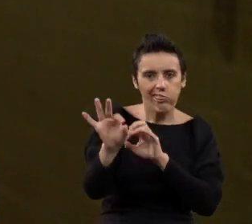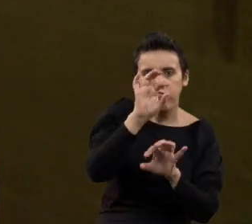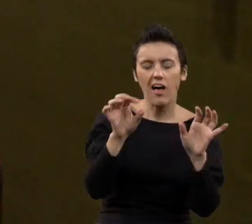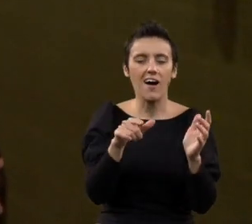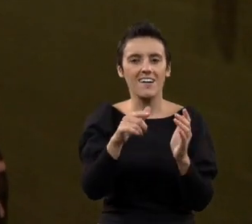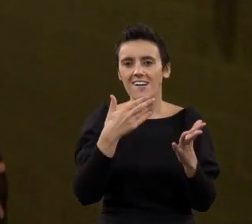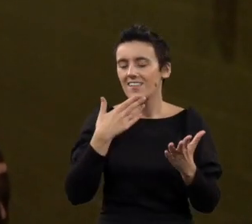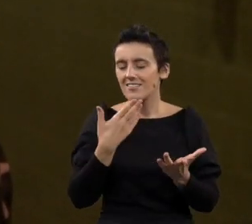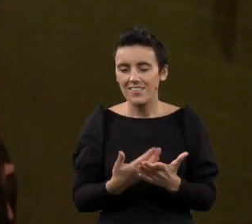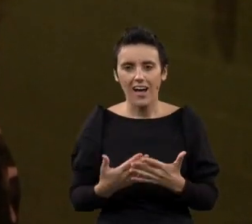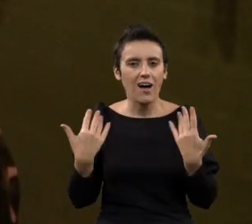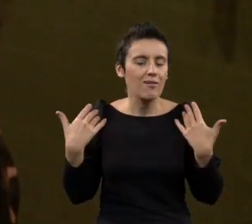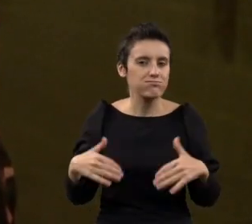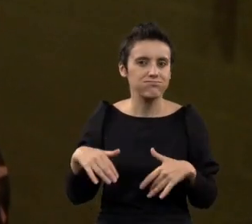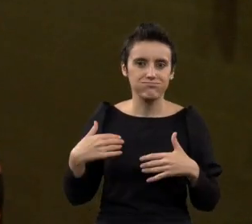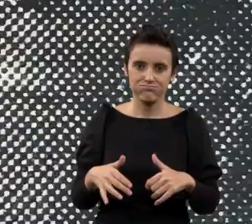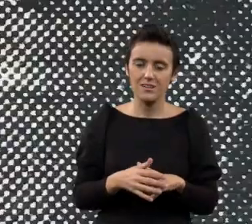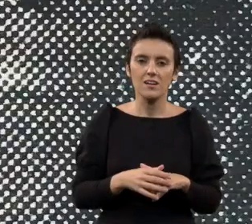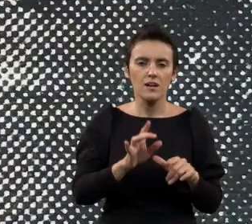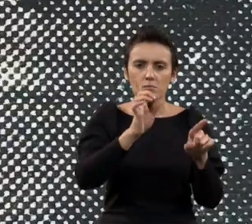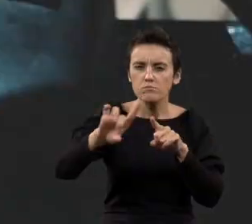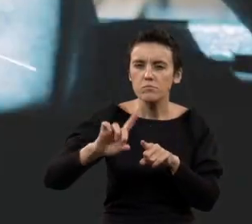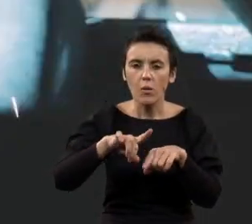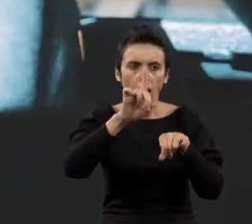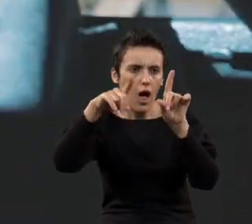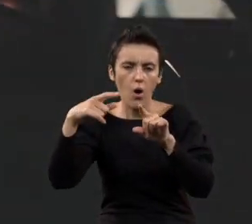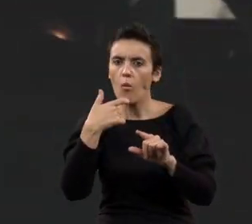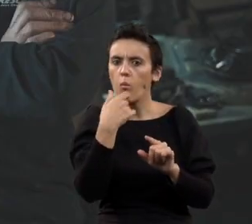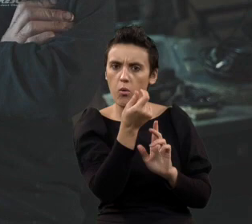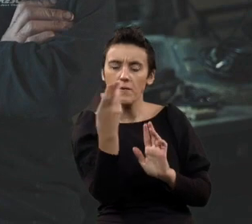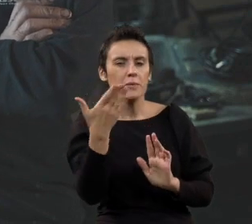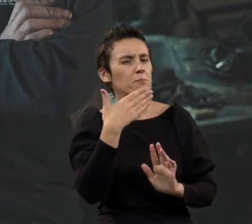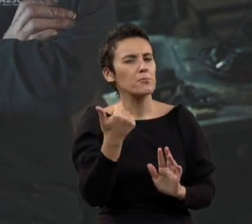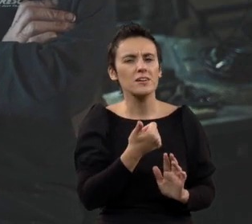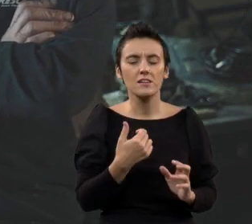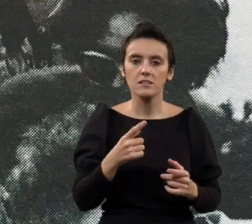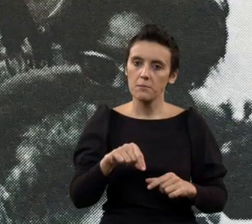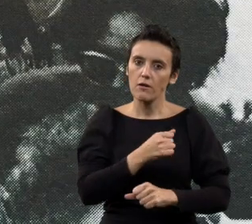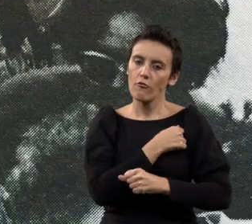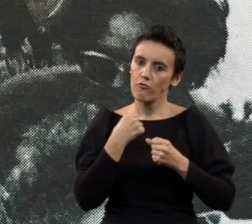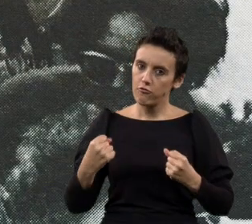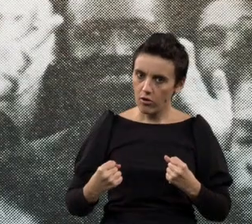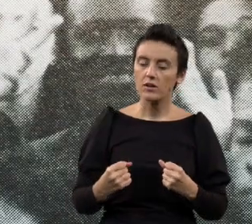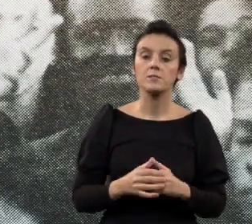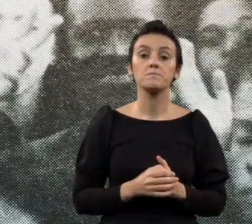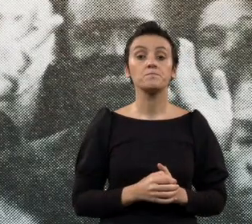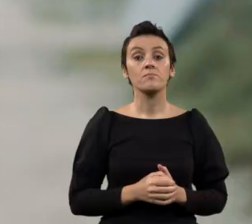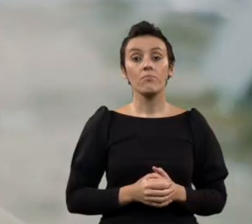muito, muito heterogêneo, muito, muito bonito, muito forte. O filme